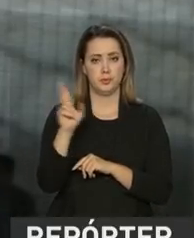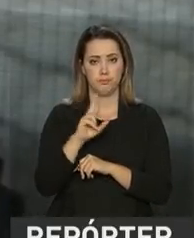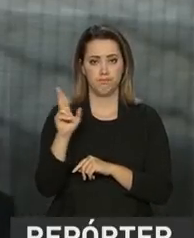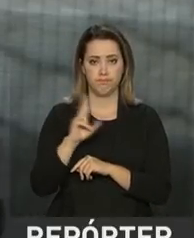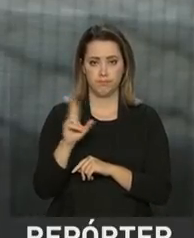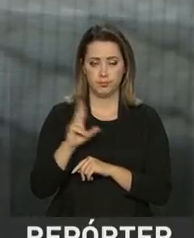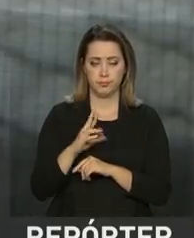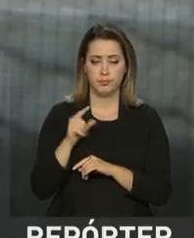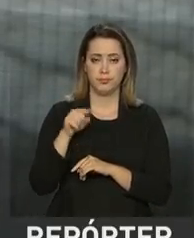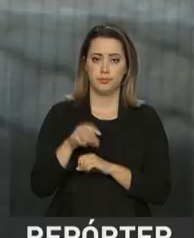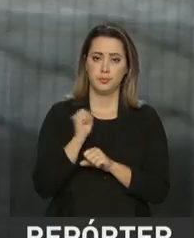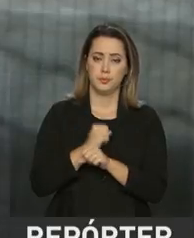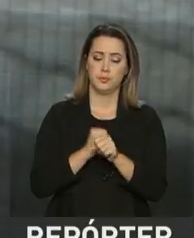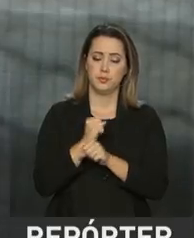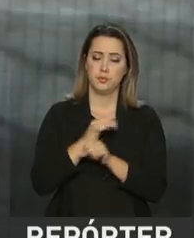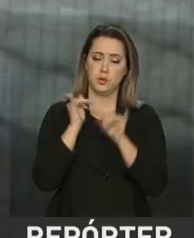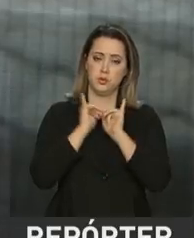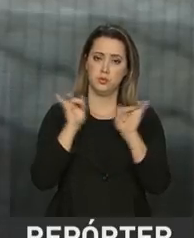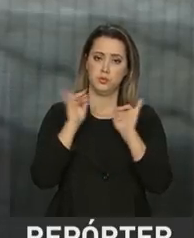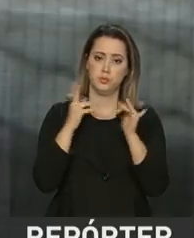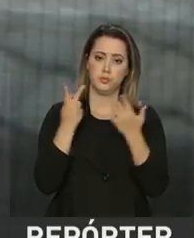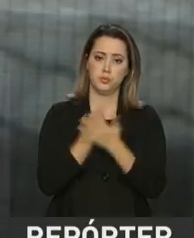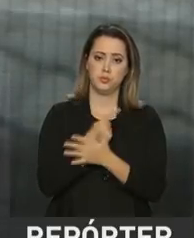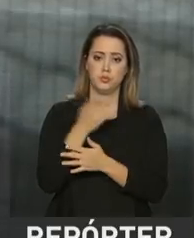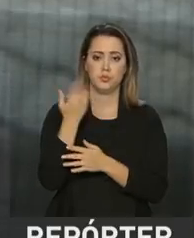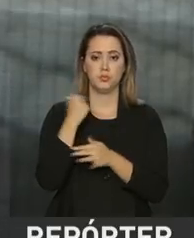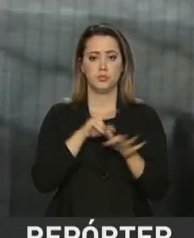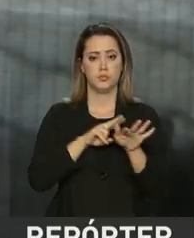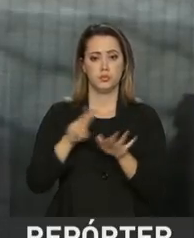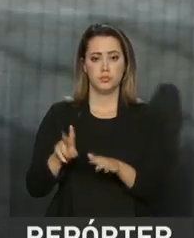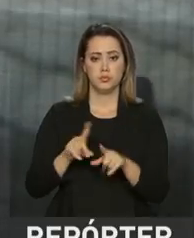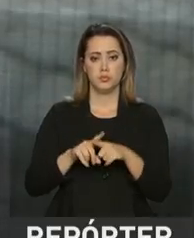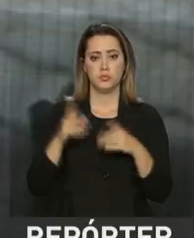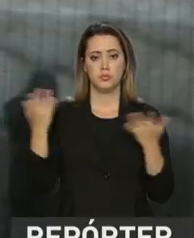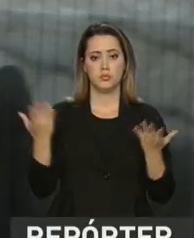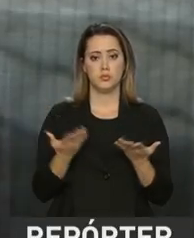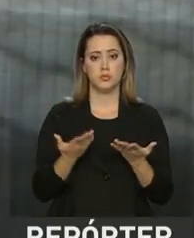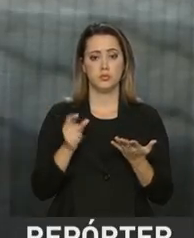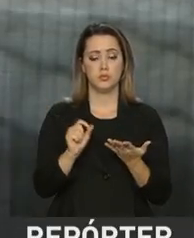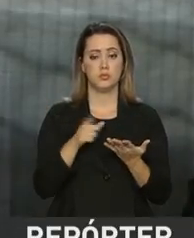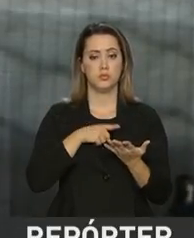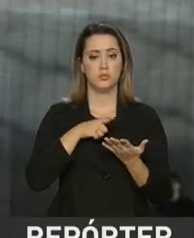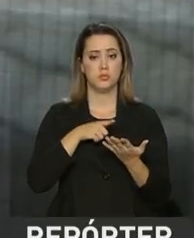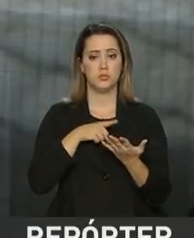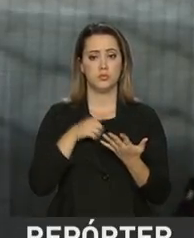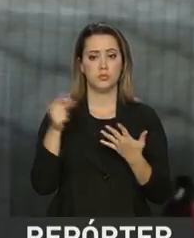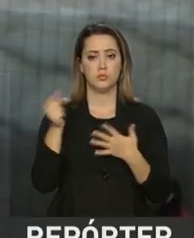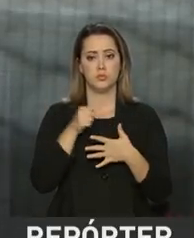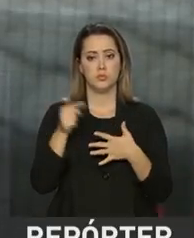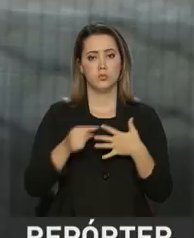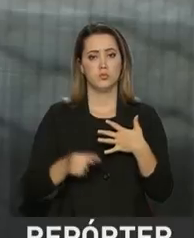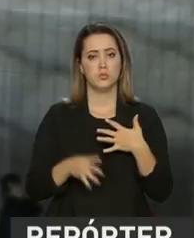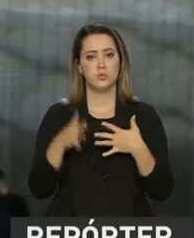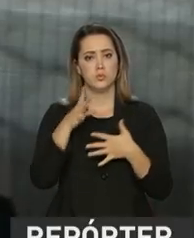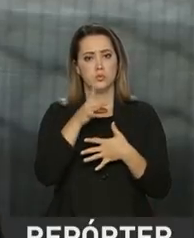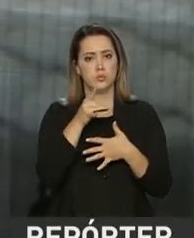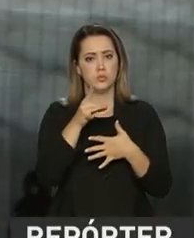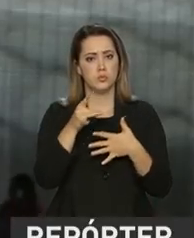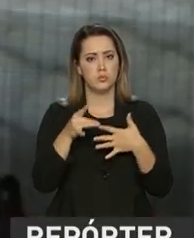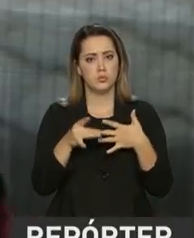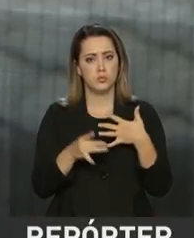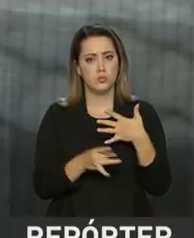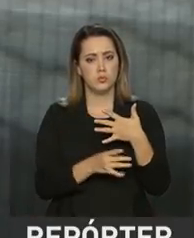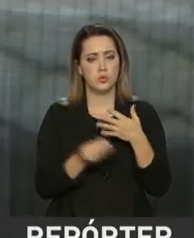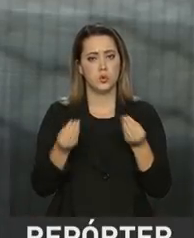neste ano este anúncio ocorreu na semana passada mas hoje houve o detalhamento de como vão